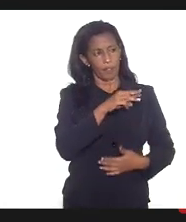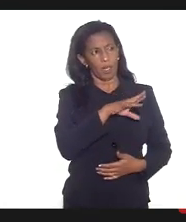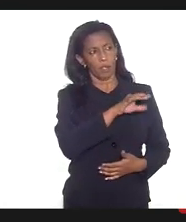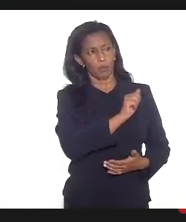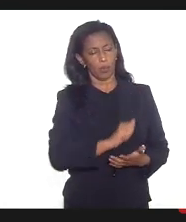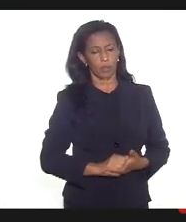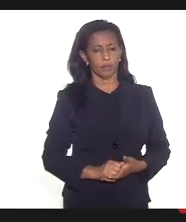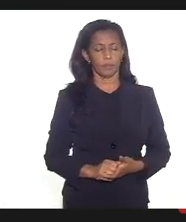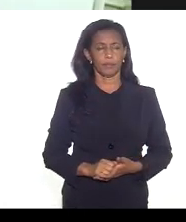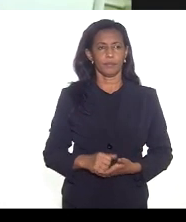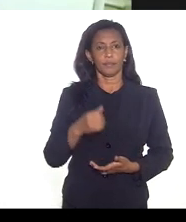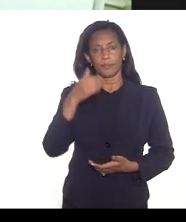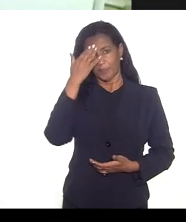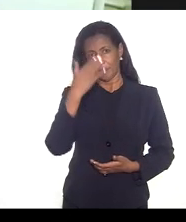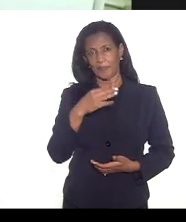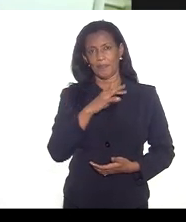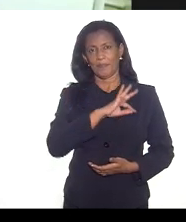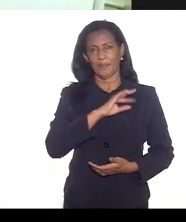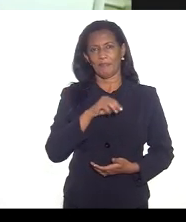Obrigado Marcos